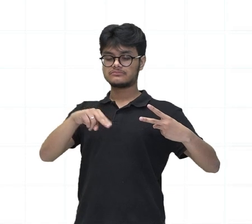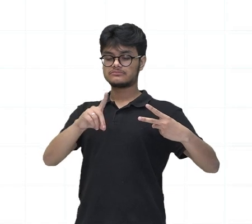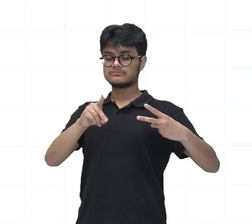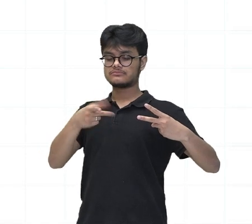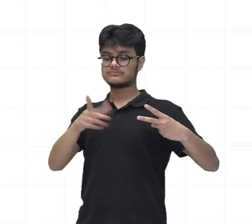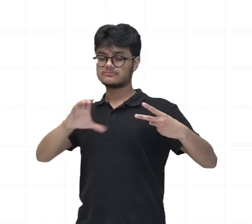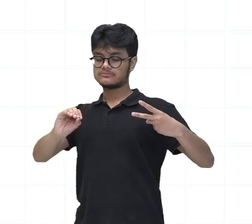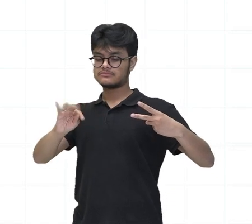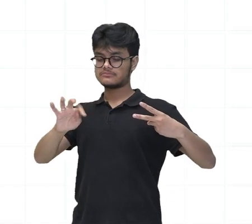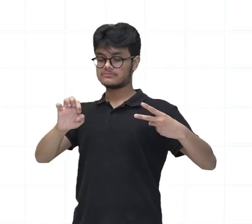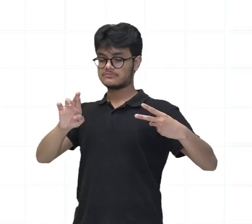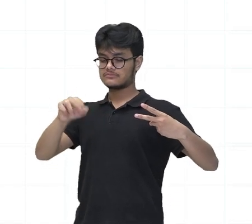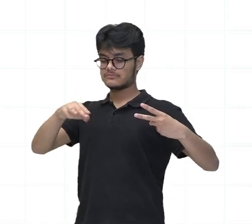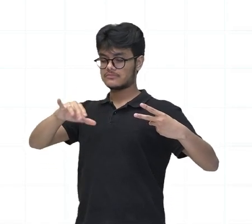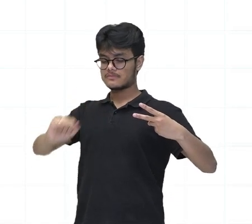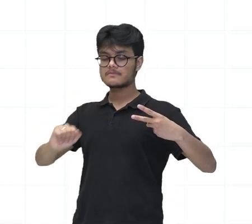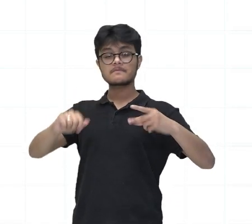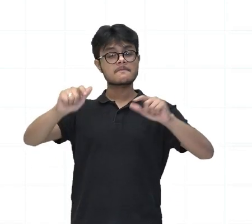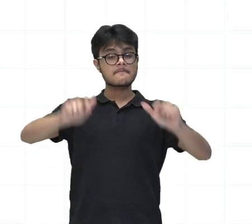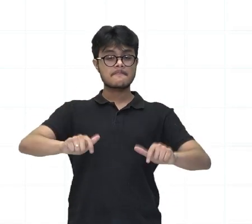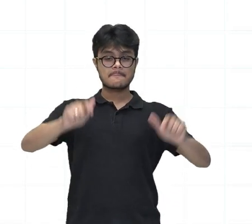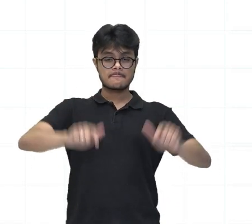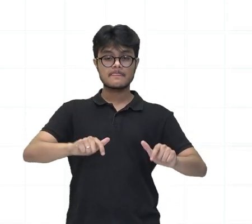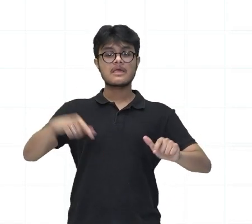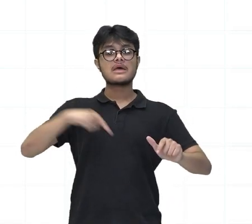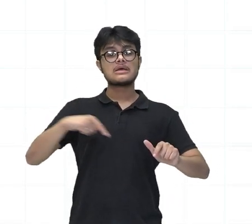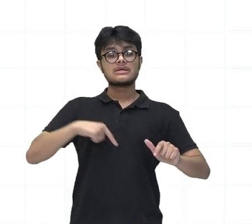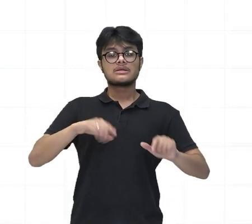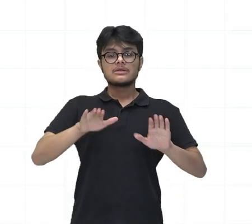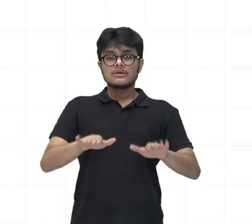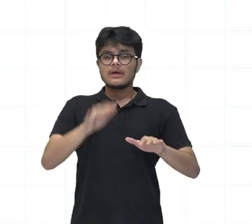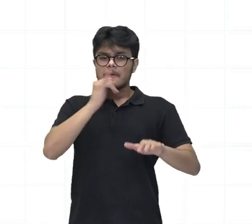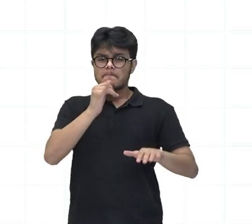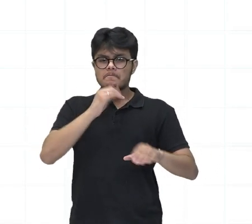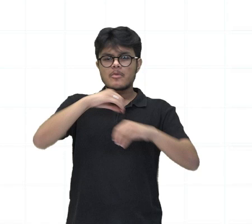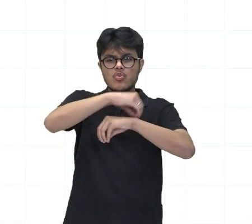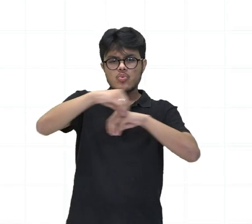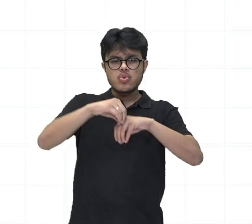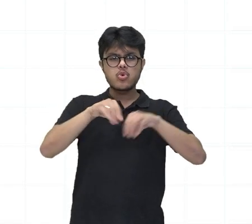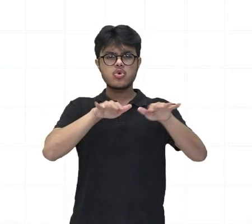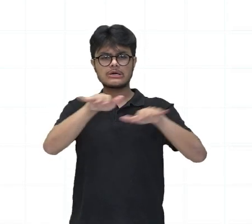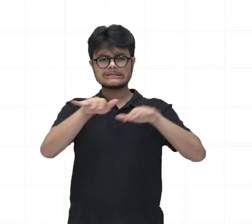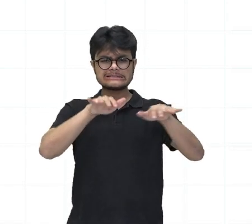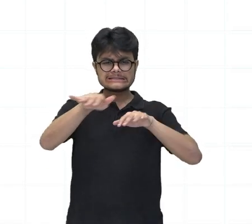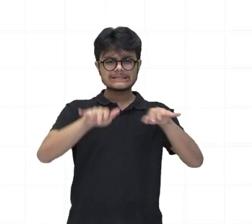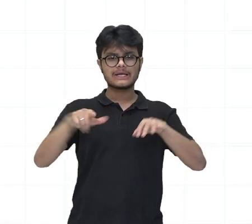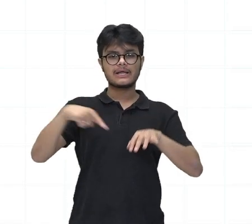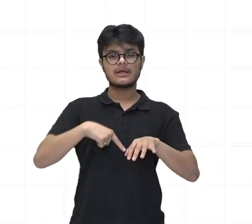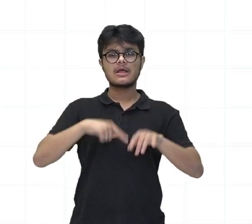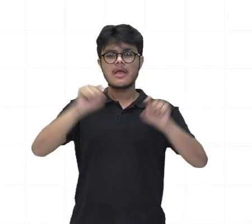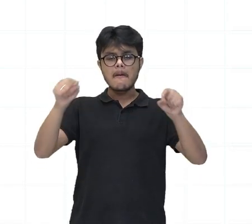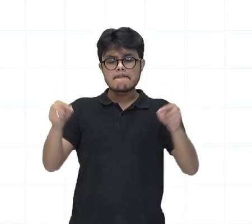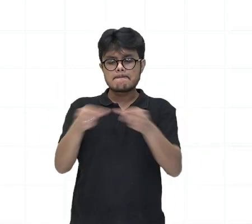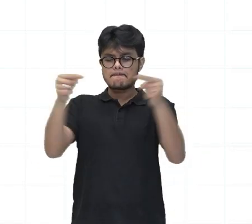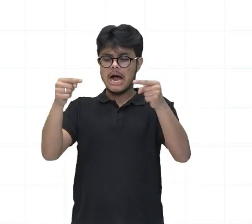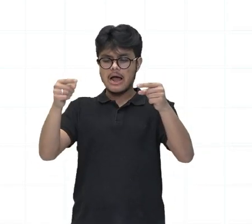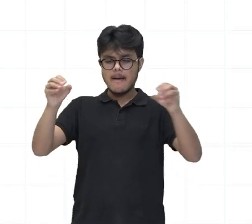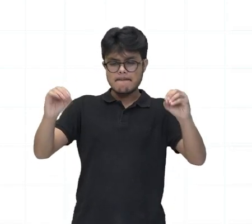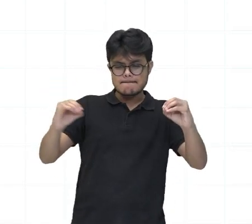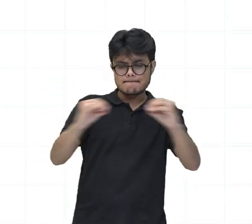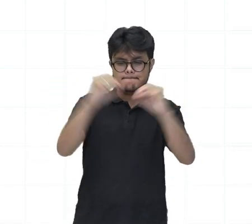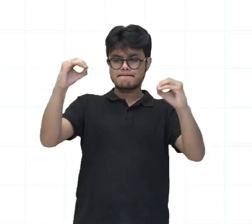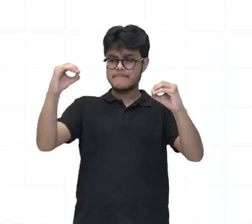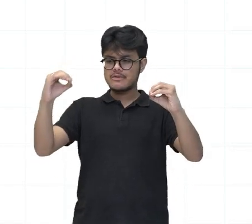recebem diretamente energia externa vibram com maior intensidade e passam a se chocar com